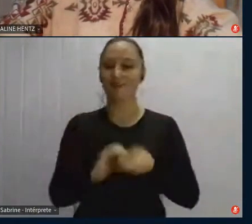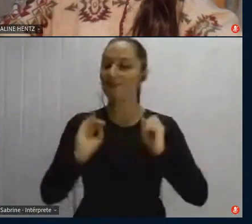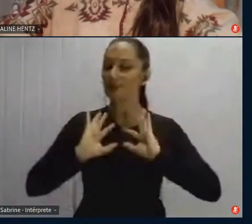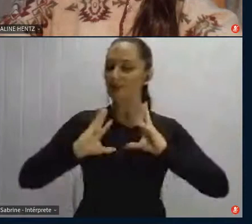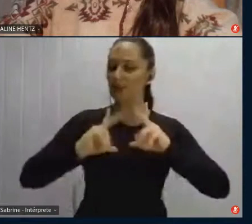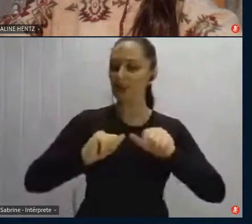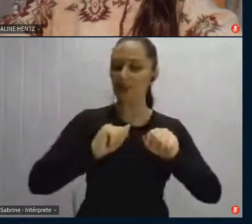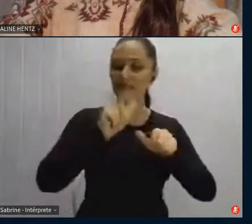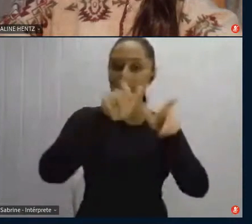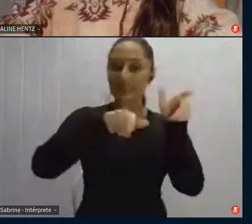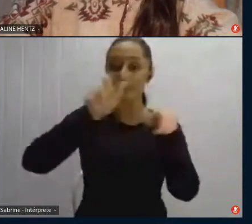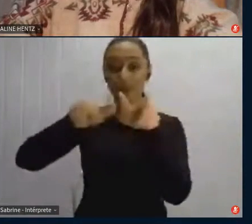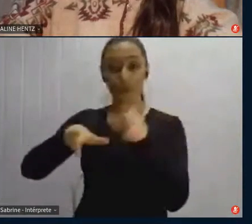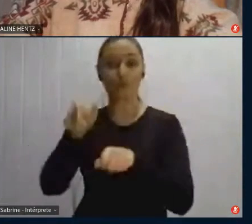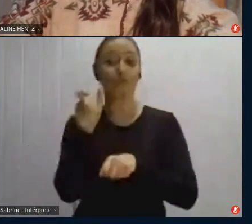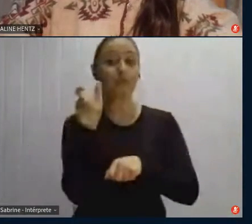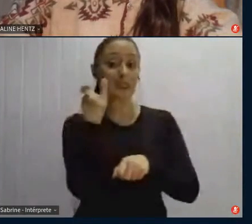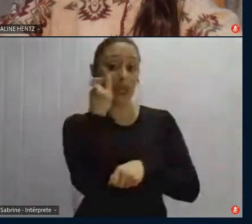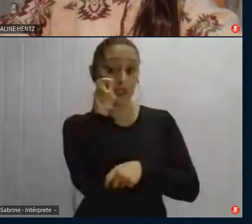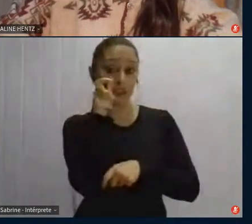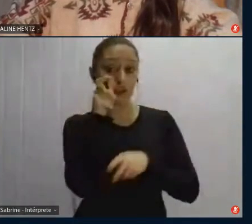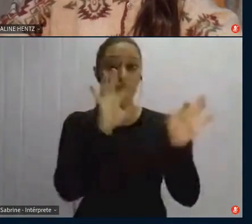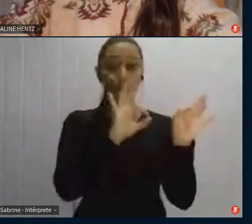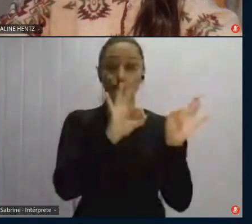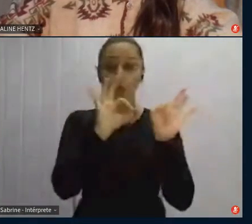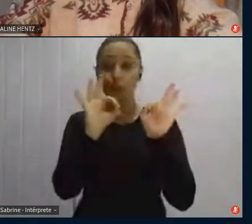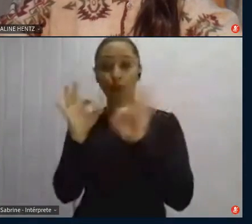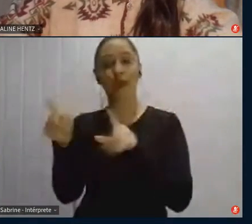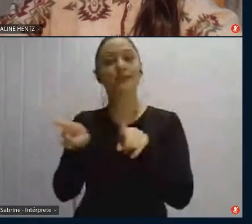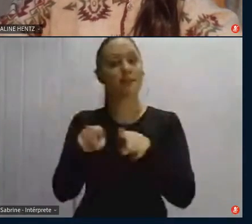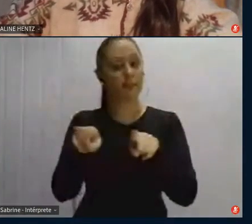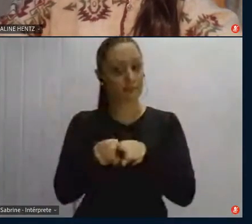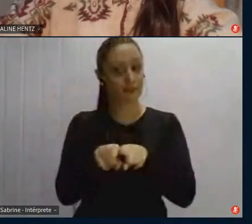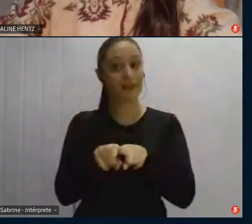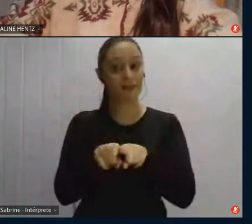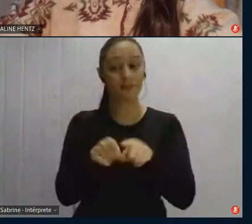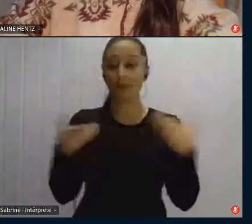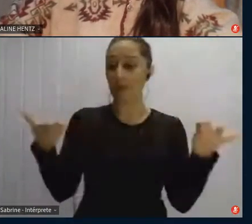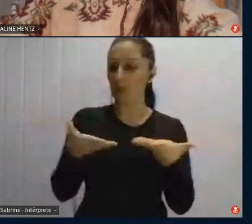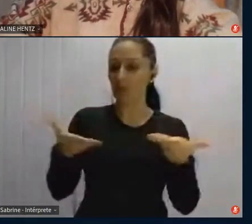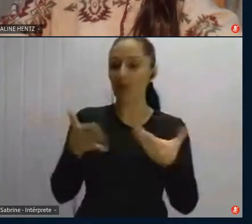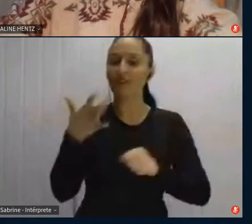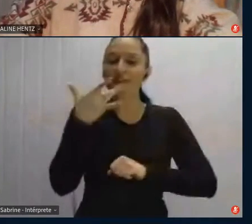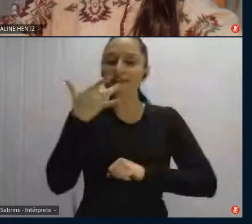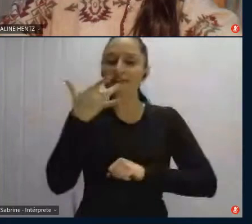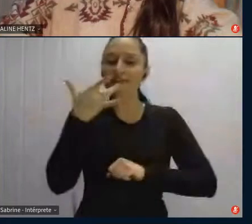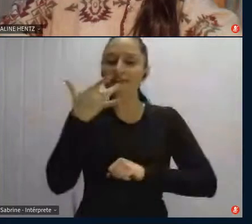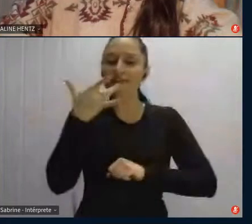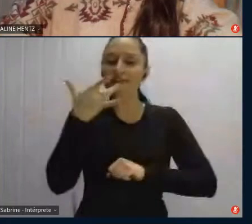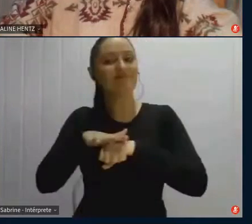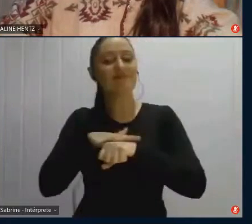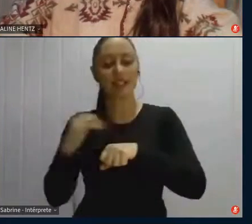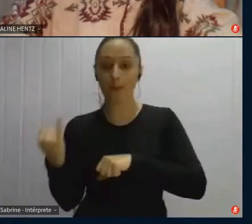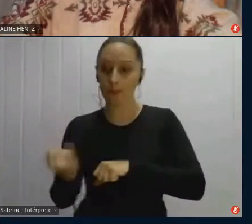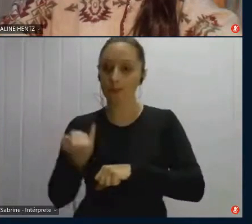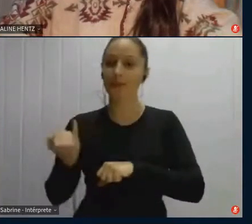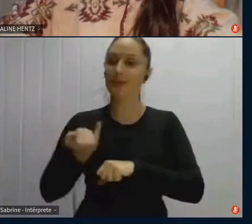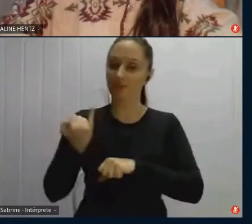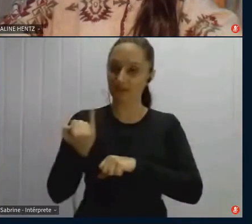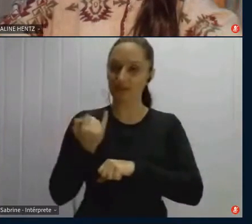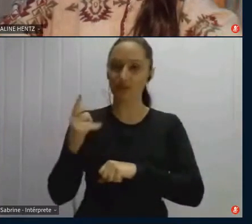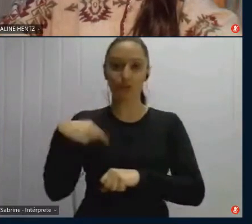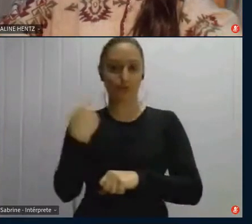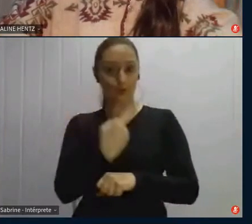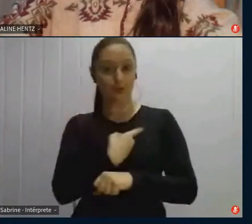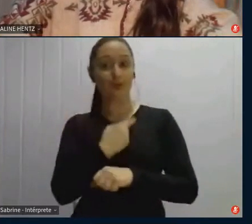todos vocês que acompanharam essa tarde, né? Foi uma conversa bem importante para nós do Instituto